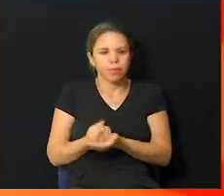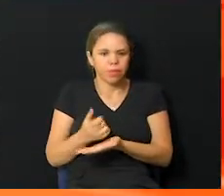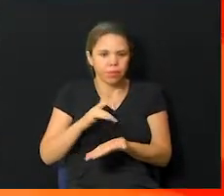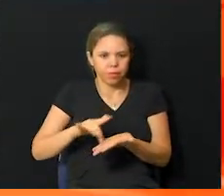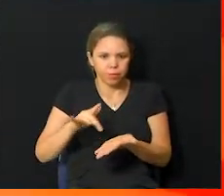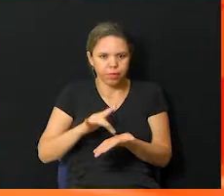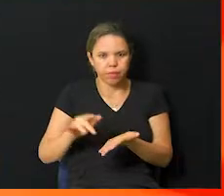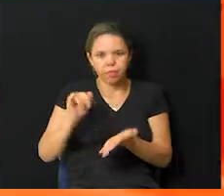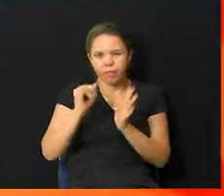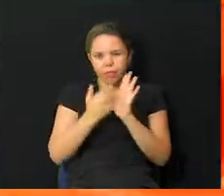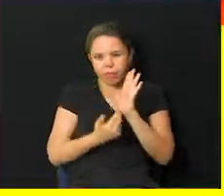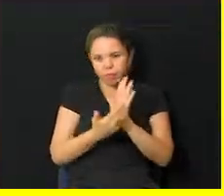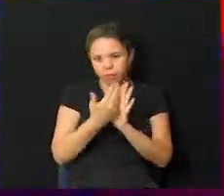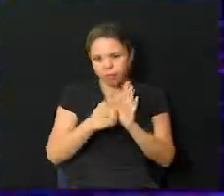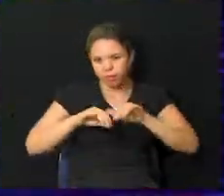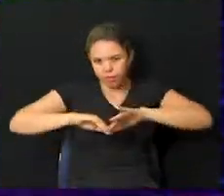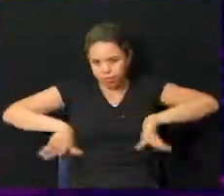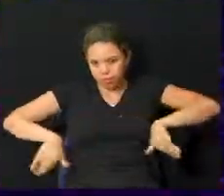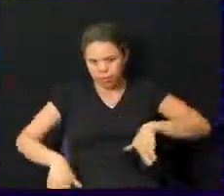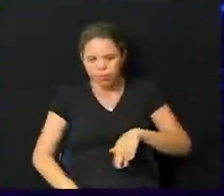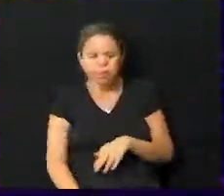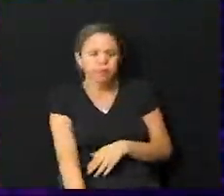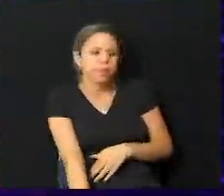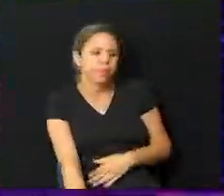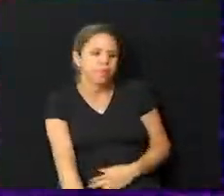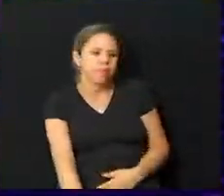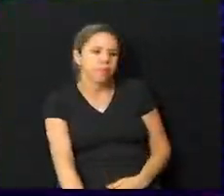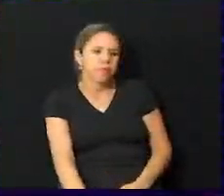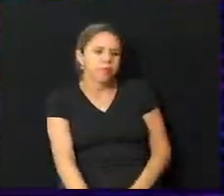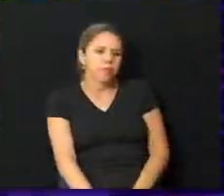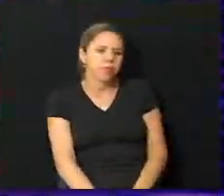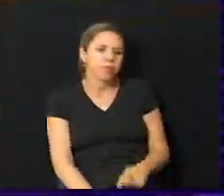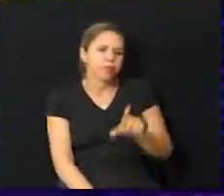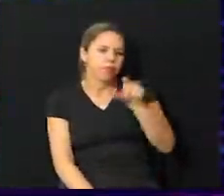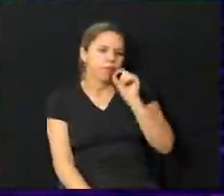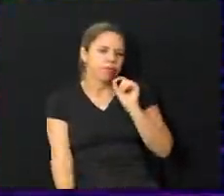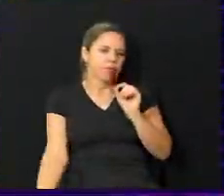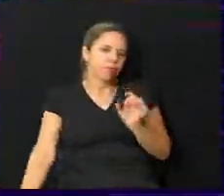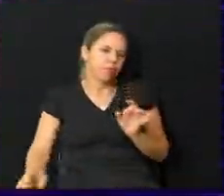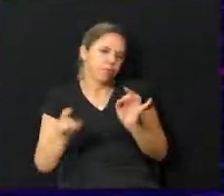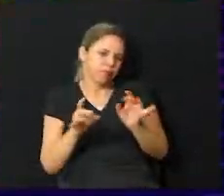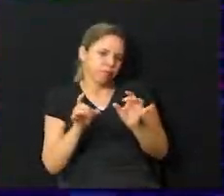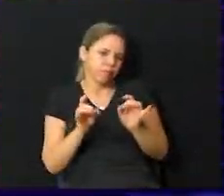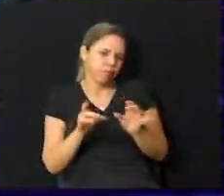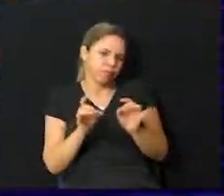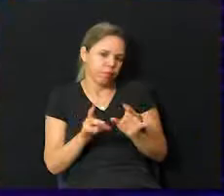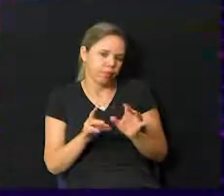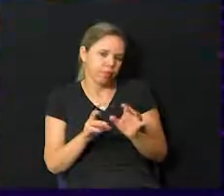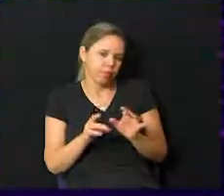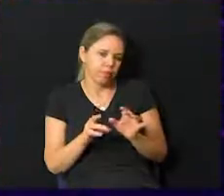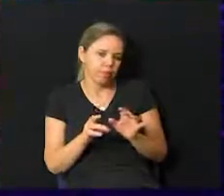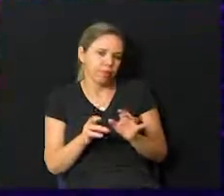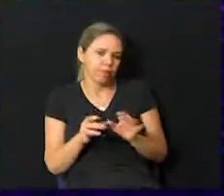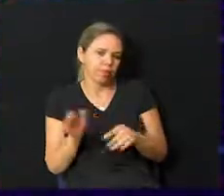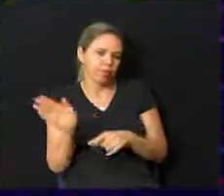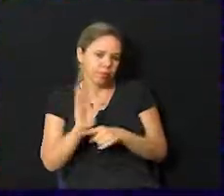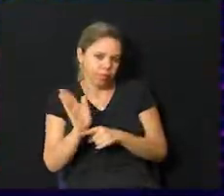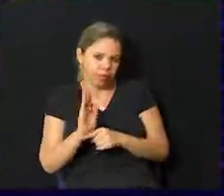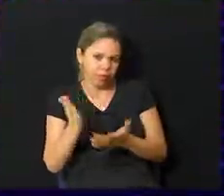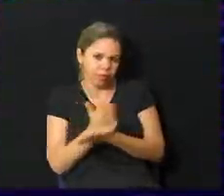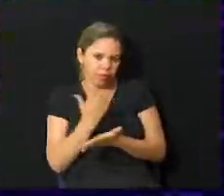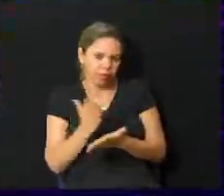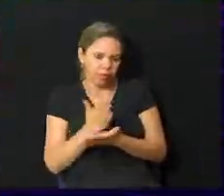e-book ilustrado separadamente. Então, eu optei por vender o formato videobook no meu